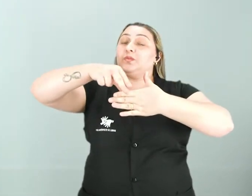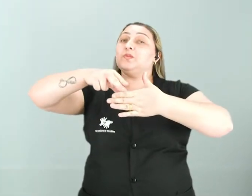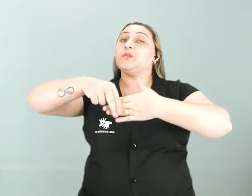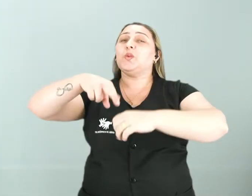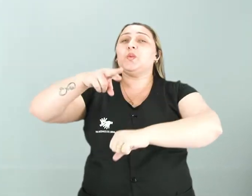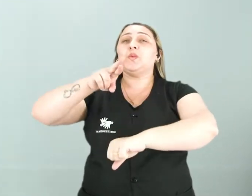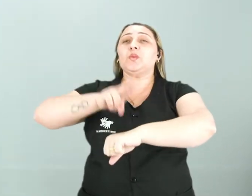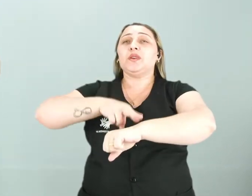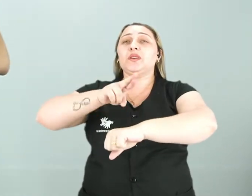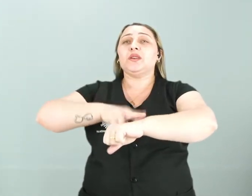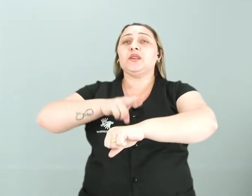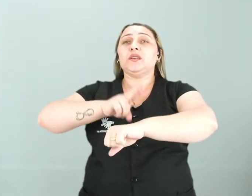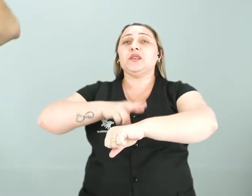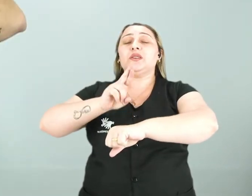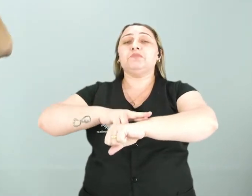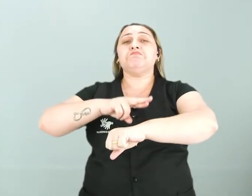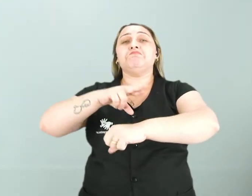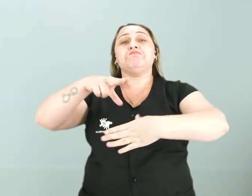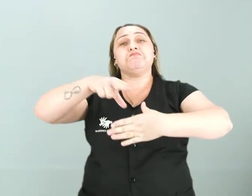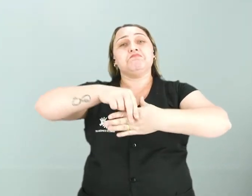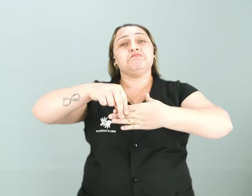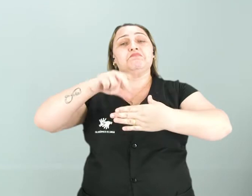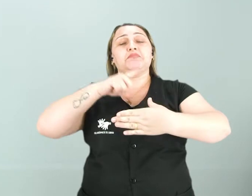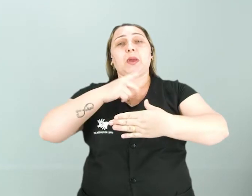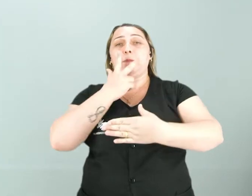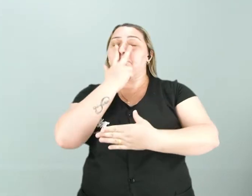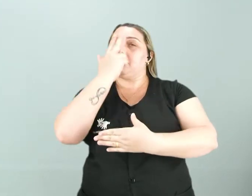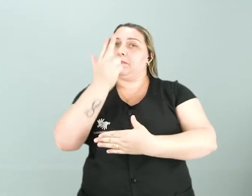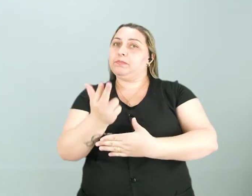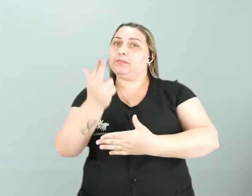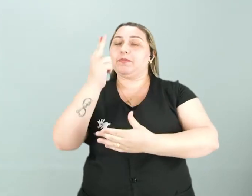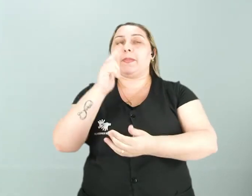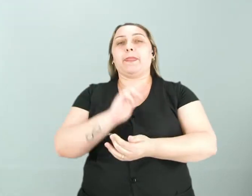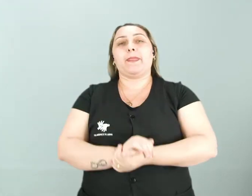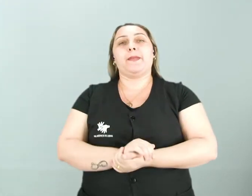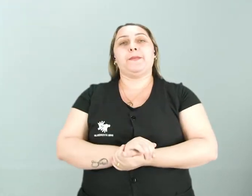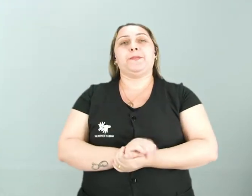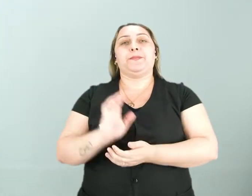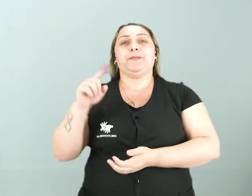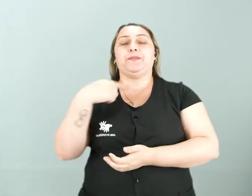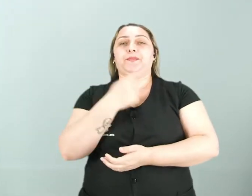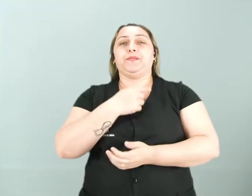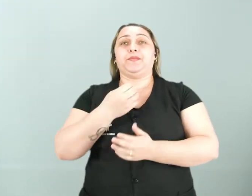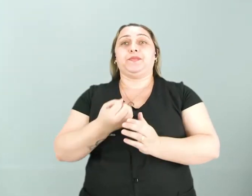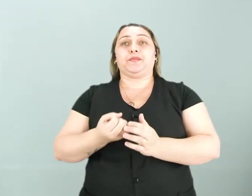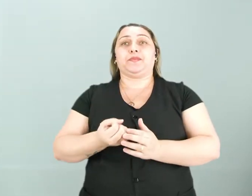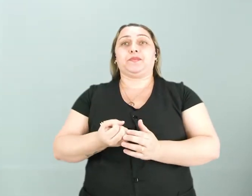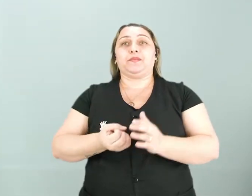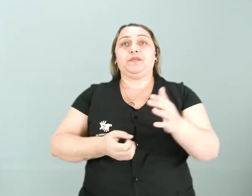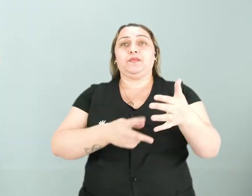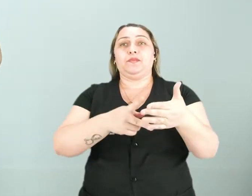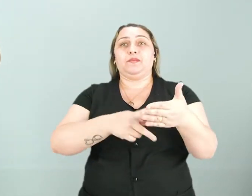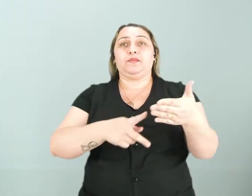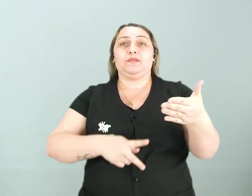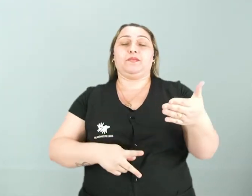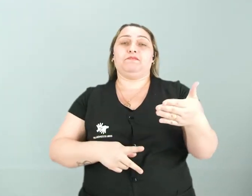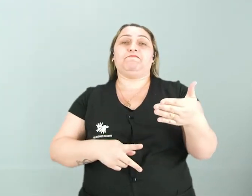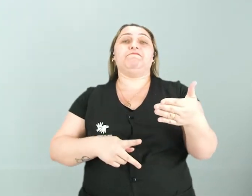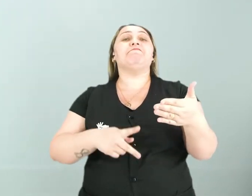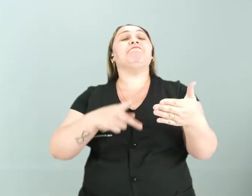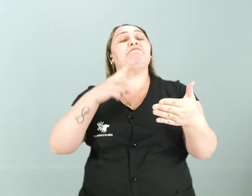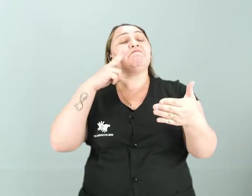ritmo que o cordel tem, né? É um pouco parecido, né? Lá com o nosso poema. Nós vimos um texto